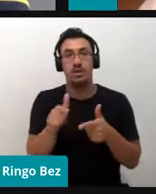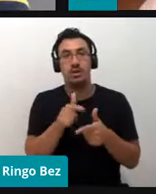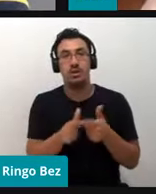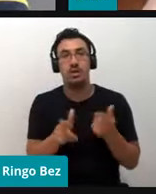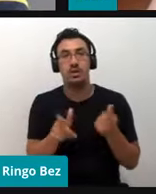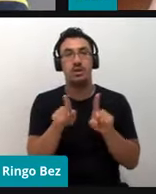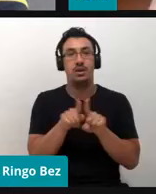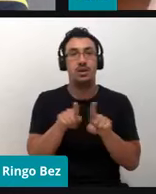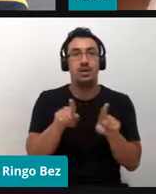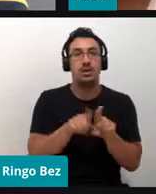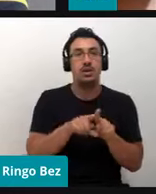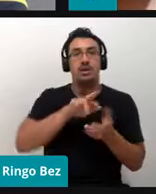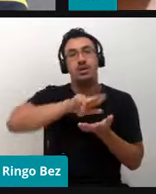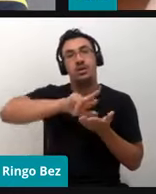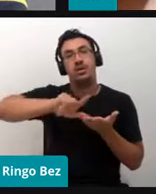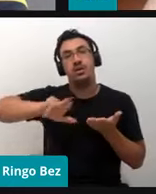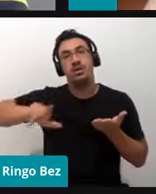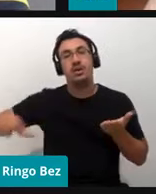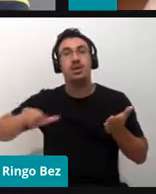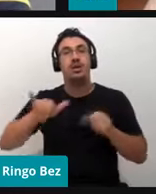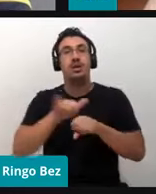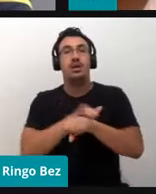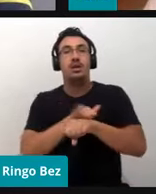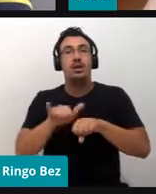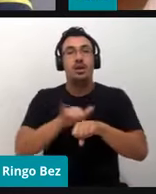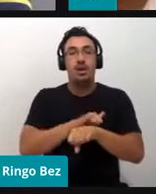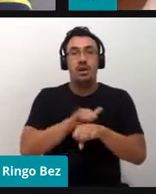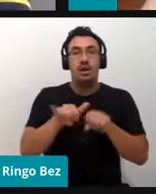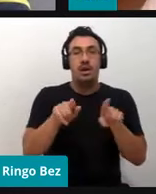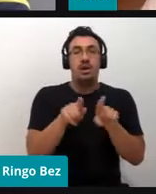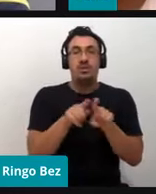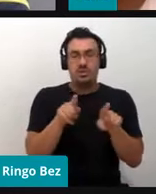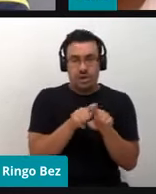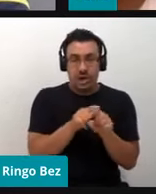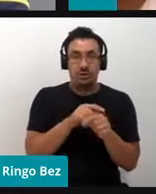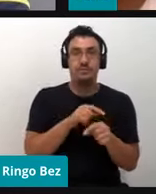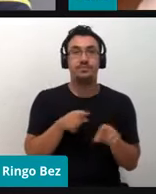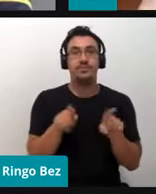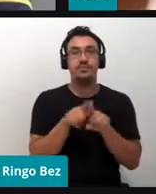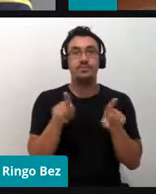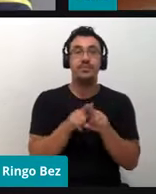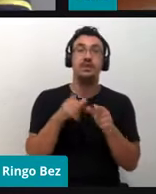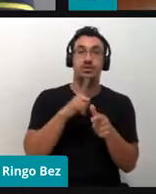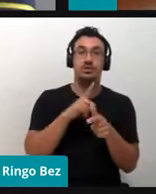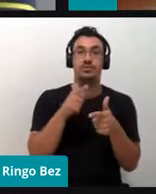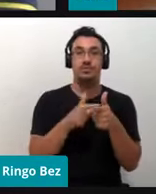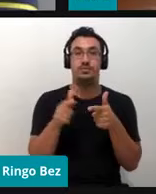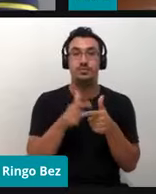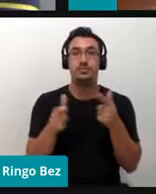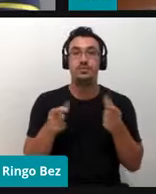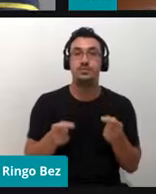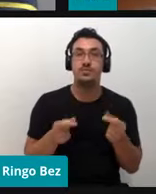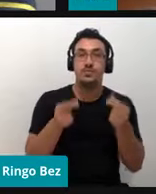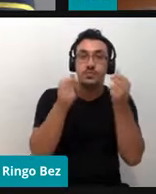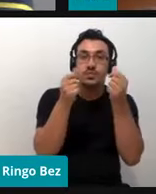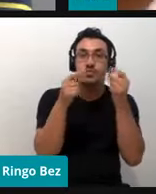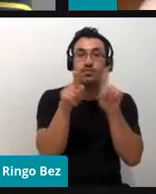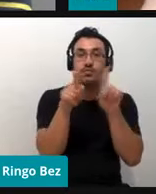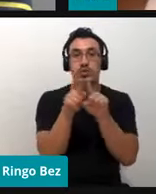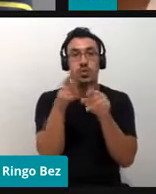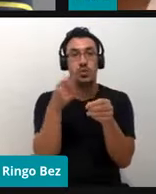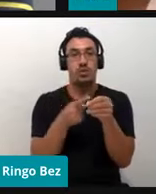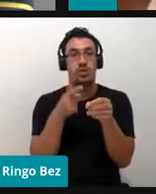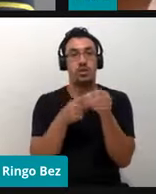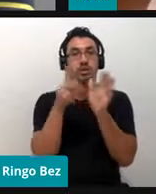a diversas alternativas, e aquilo teve consequências muito grandes, econômicas, para a cidade de Paranaguá